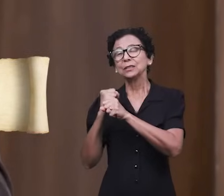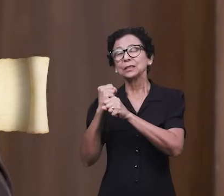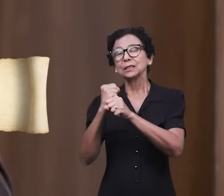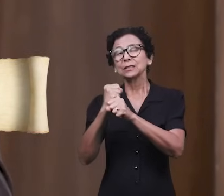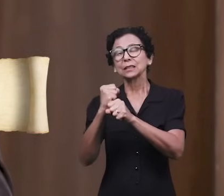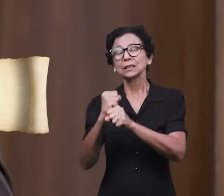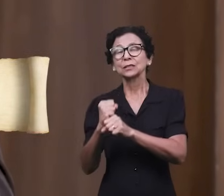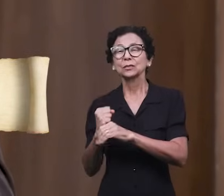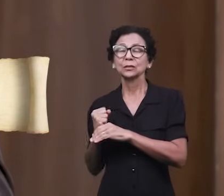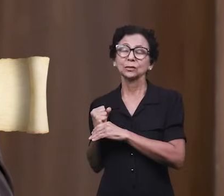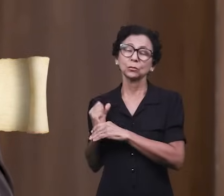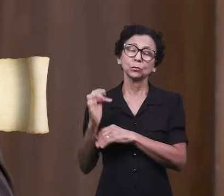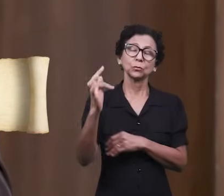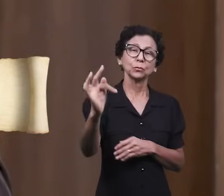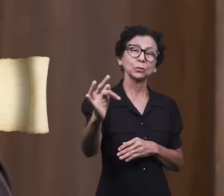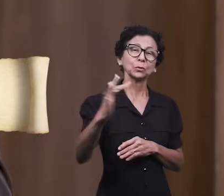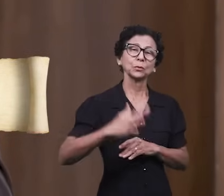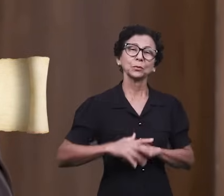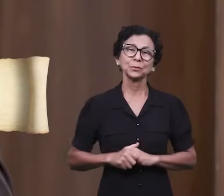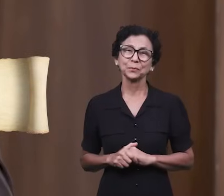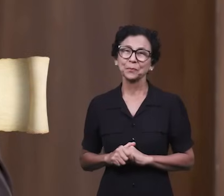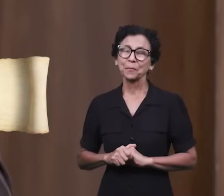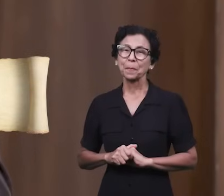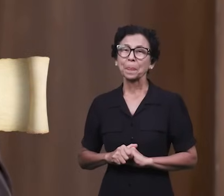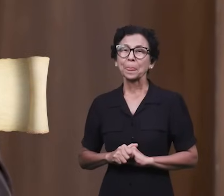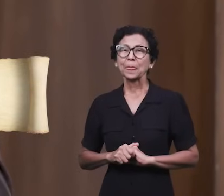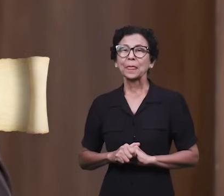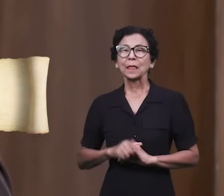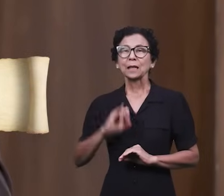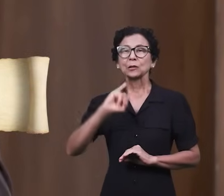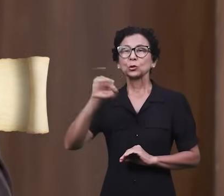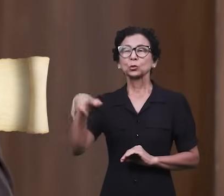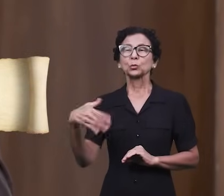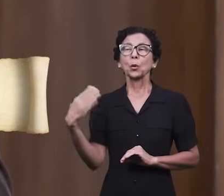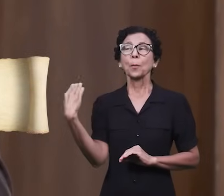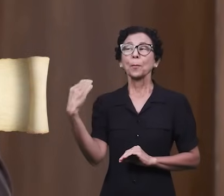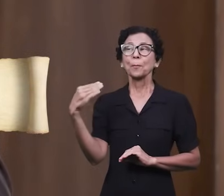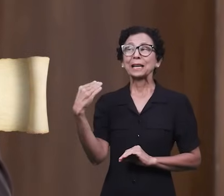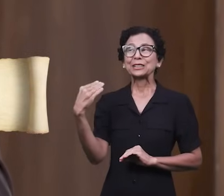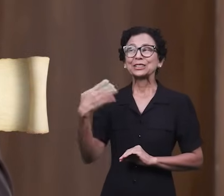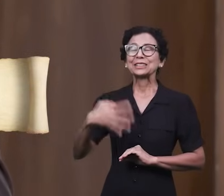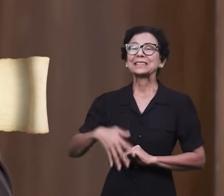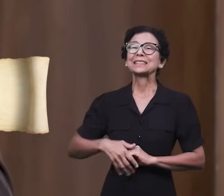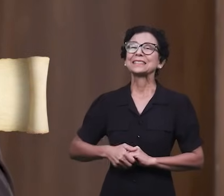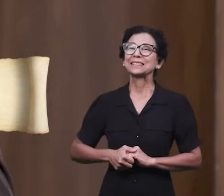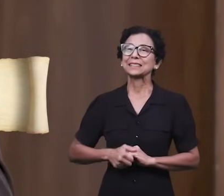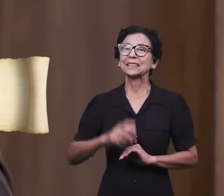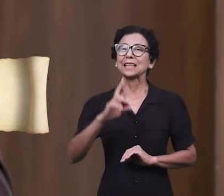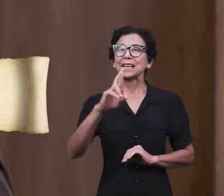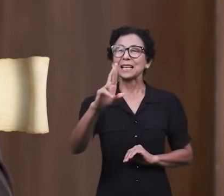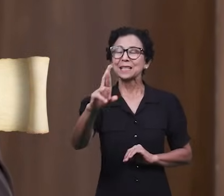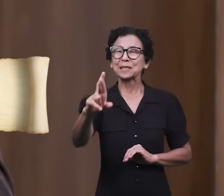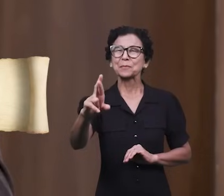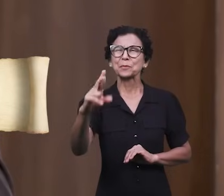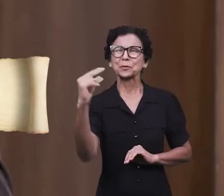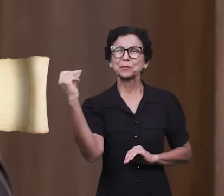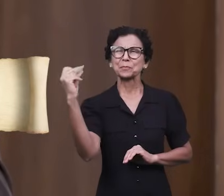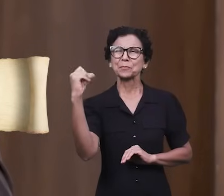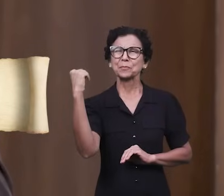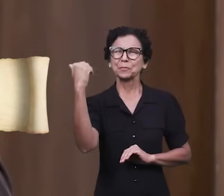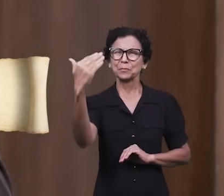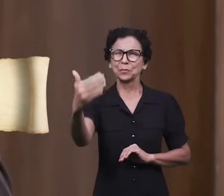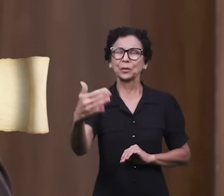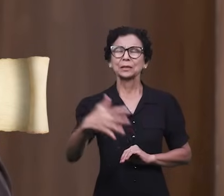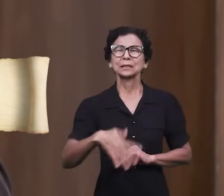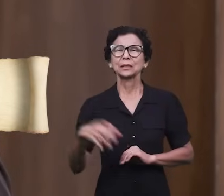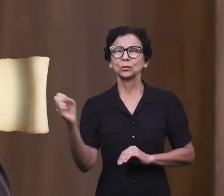de Jesus, e quando viu Jesus se aproximando, disse assim, eis aí o Cordeiro